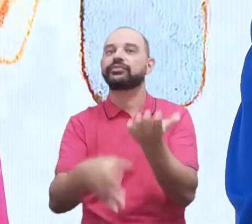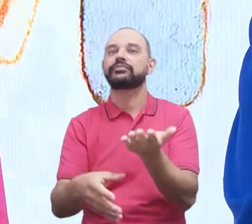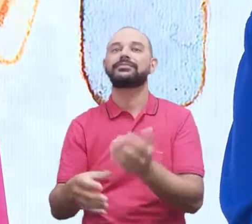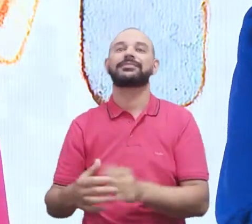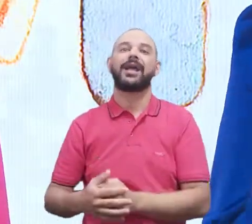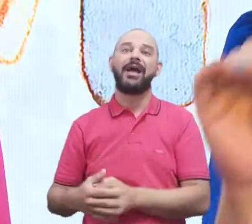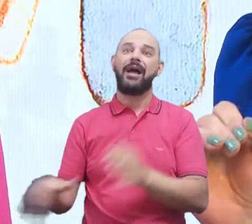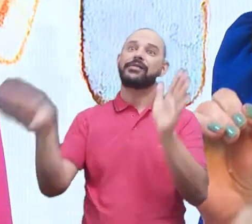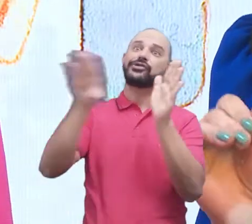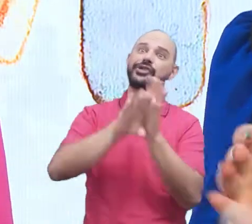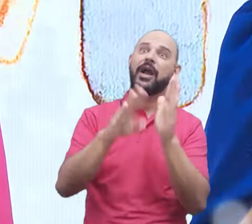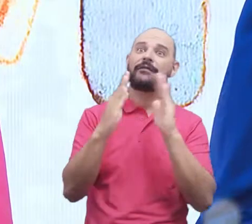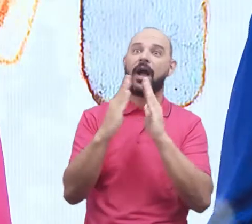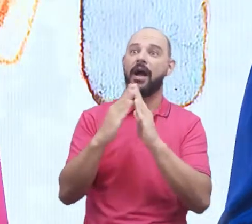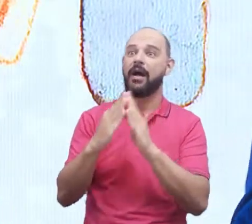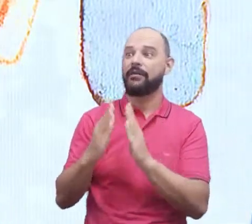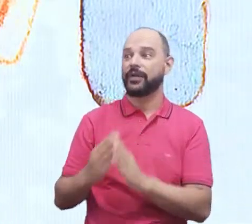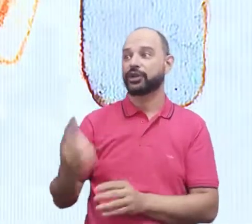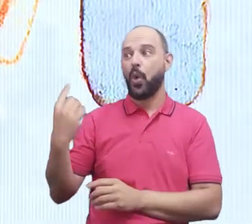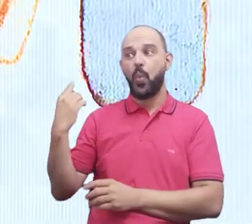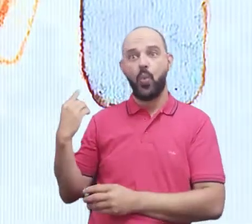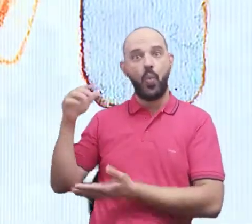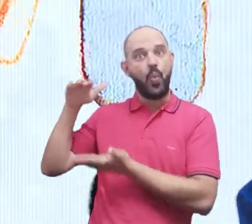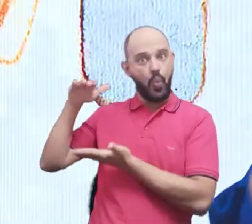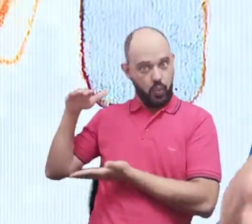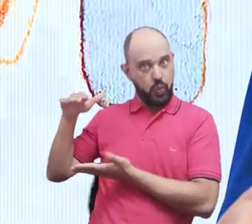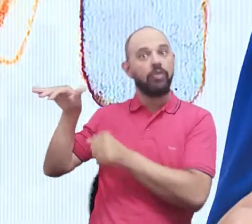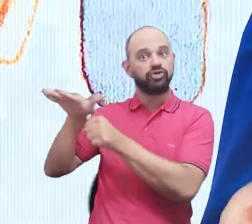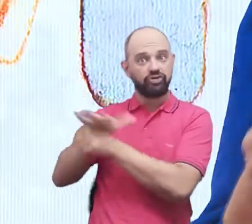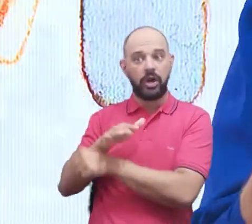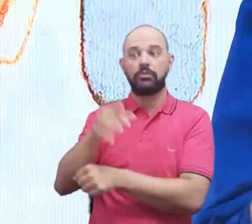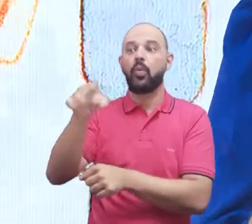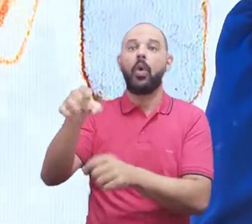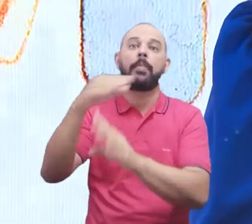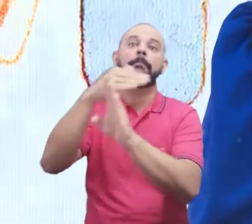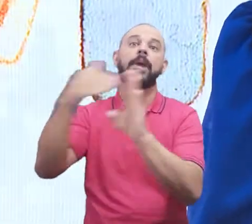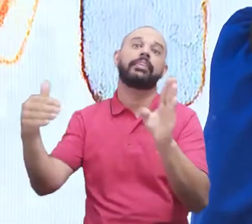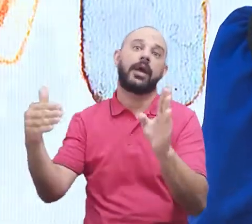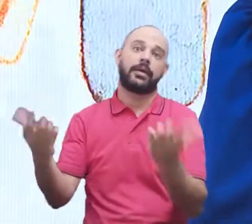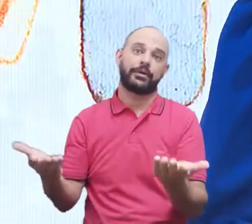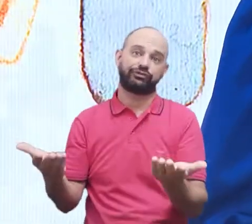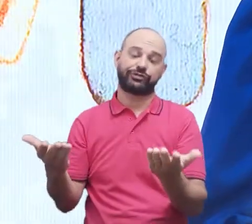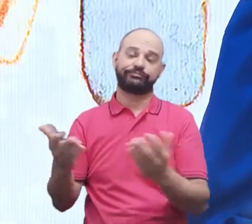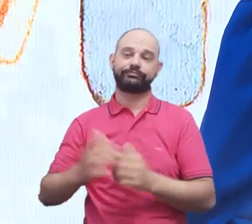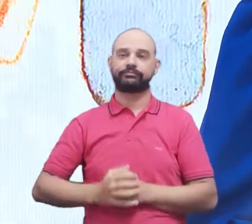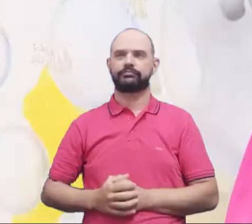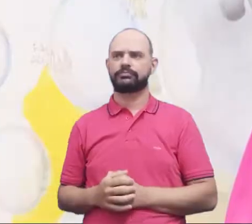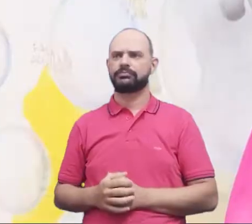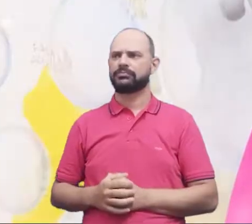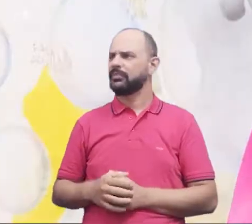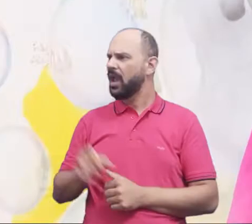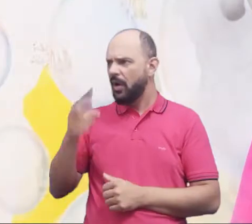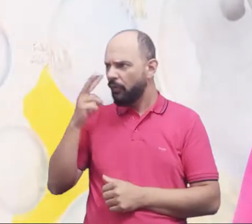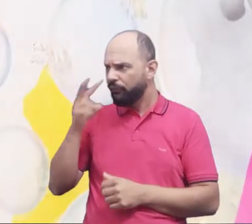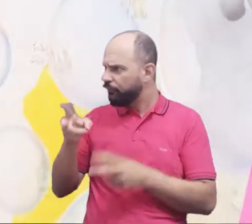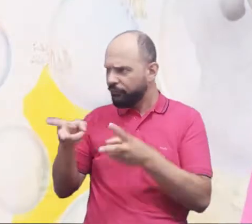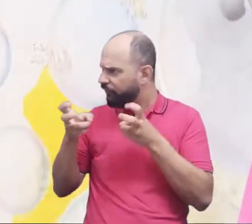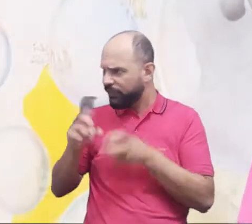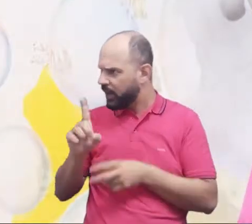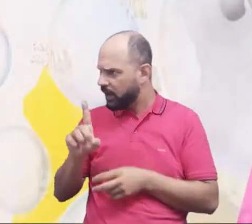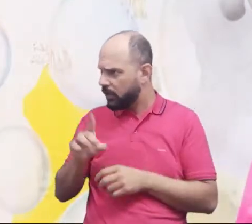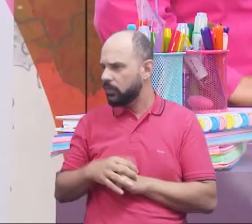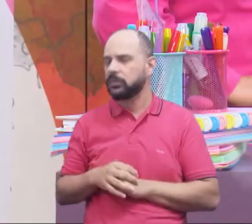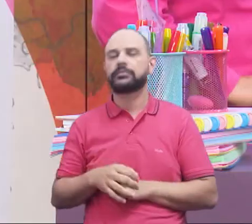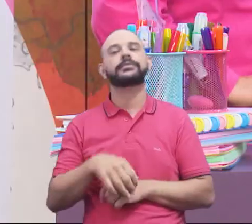João da Água chegava em casa, só restava um latão e meio de água para sua mãe usar na cozinha. E ele não